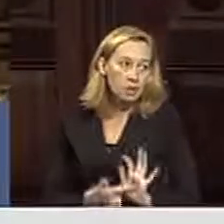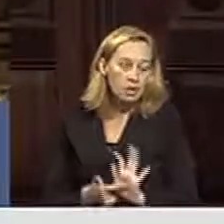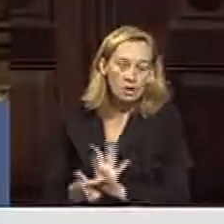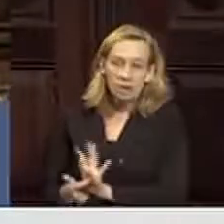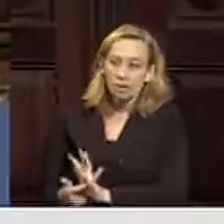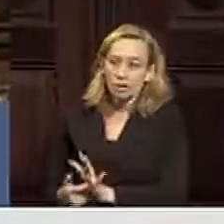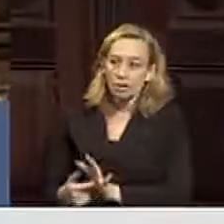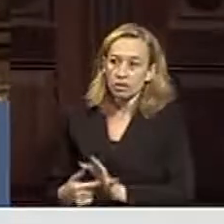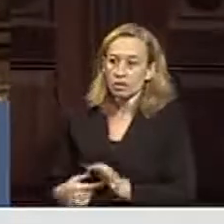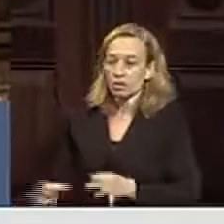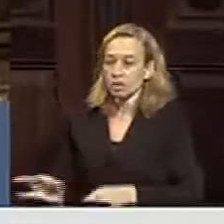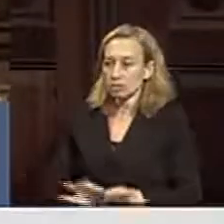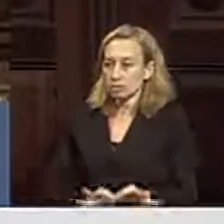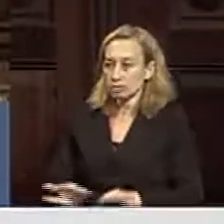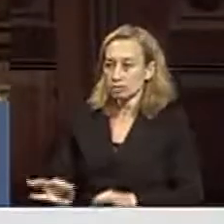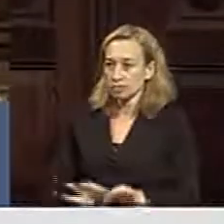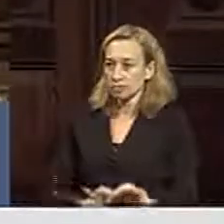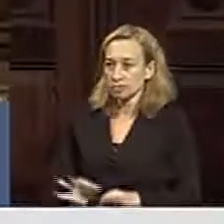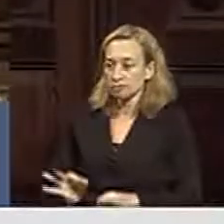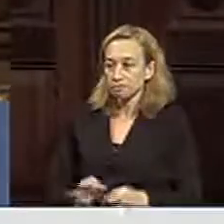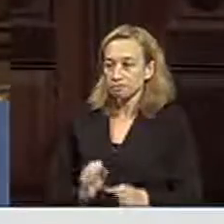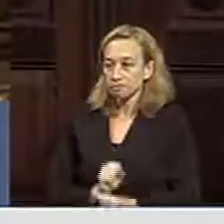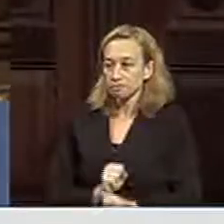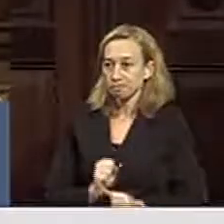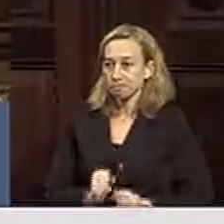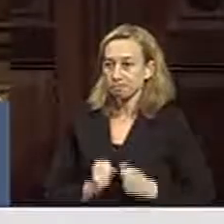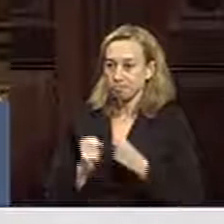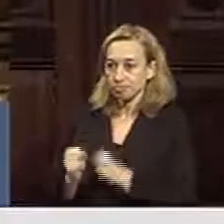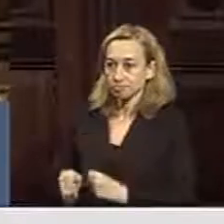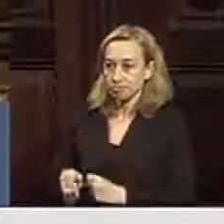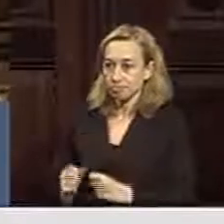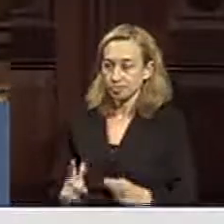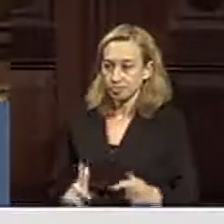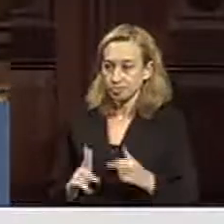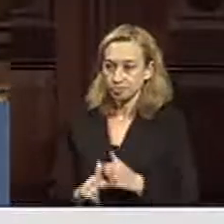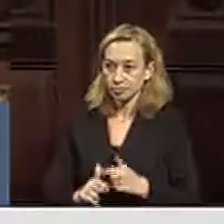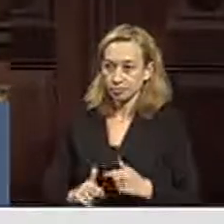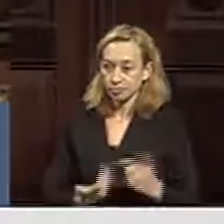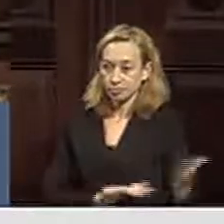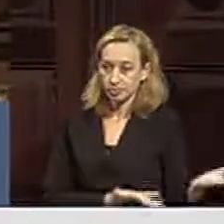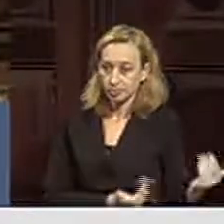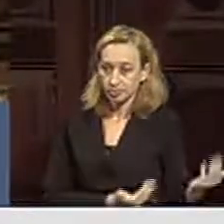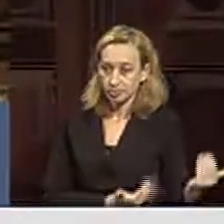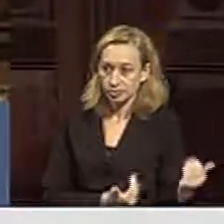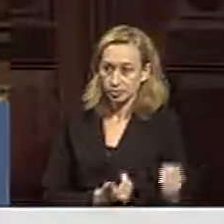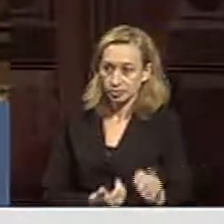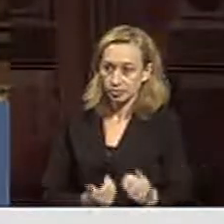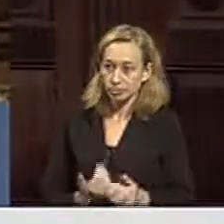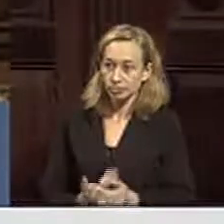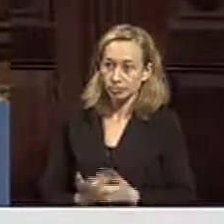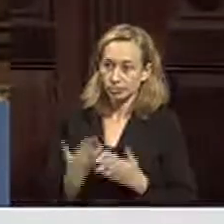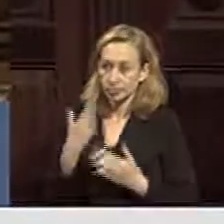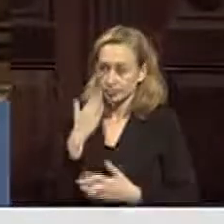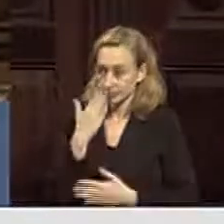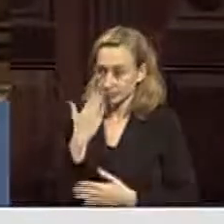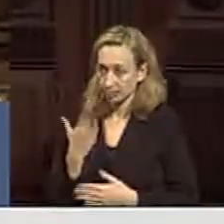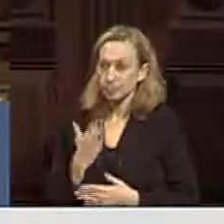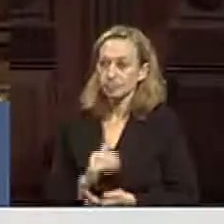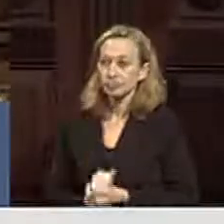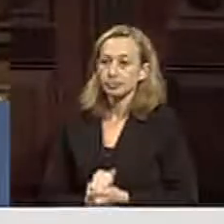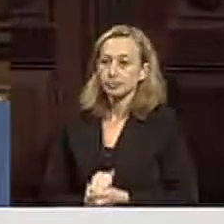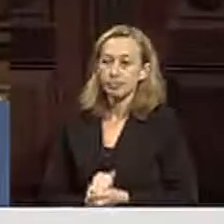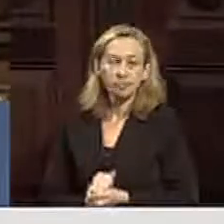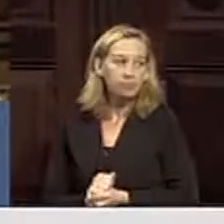poder que queria impedir que a jovem democracia brasileira enfrentasse reformas de base,